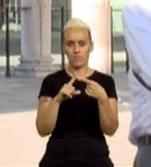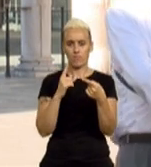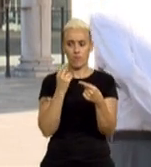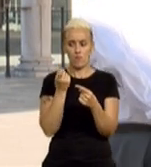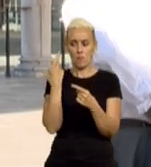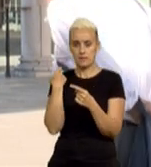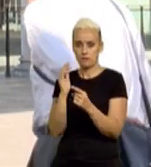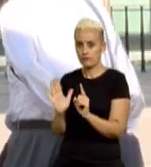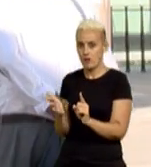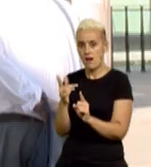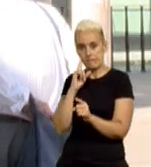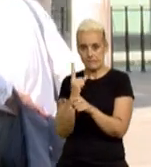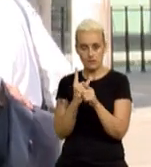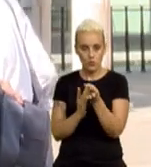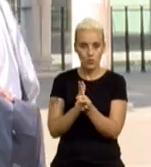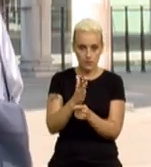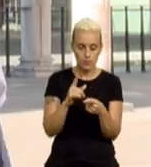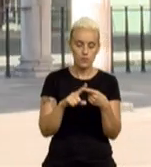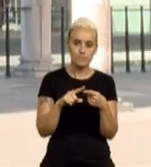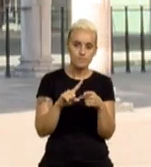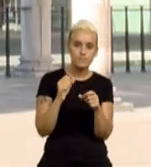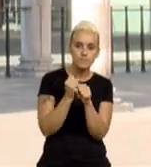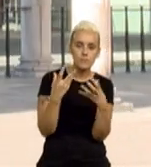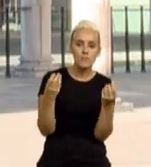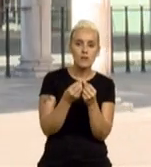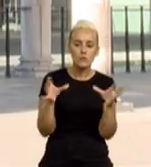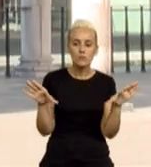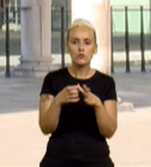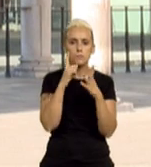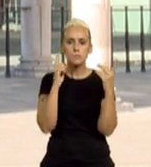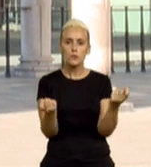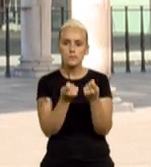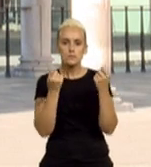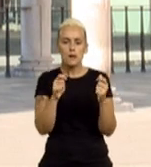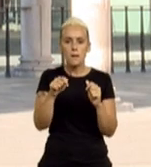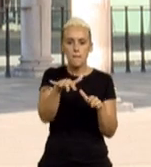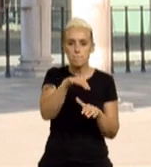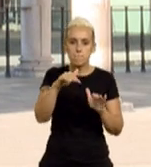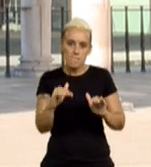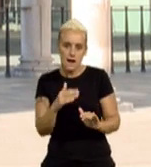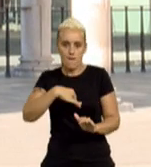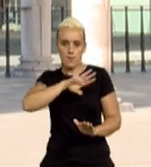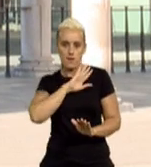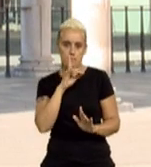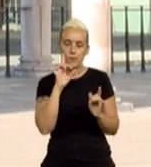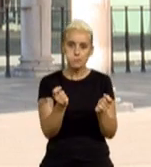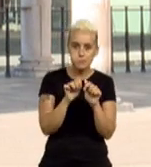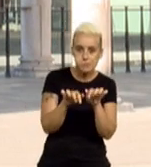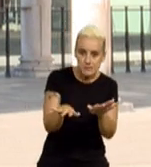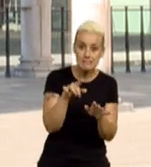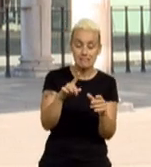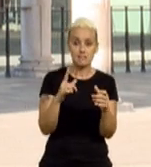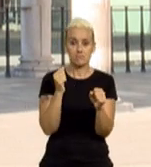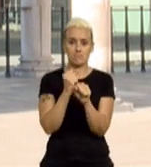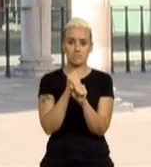com aquilo que aconteceu na edição do ano passado e que é uma parceria com a Agência para a Promoção da Baixa de Coimbra. E